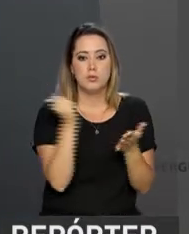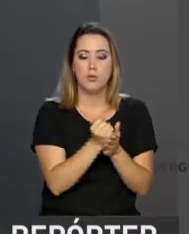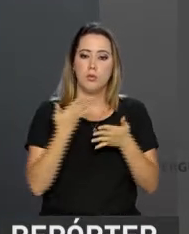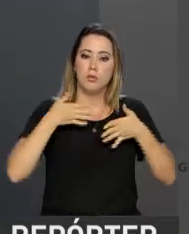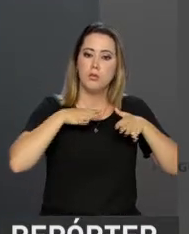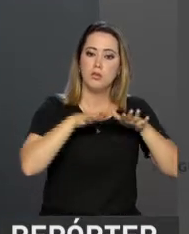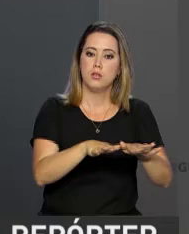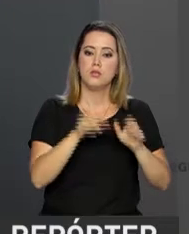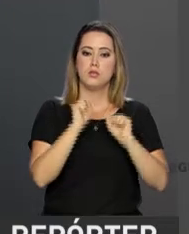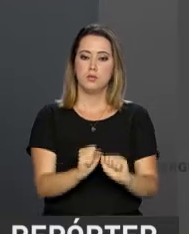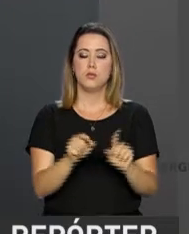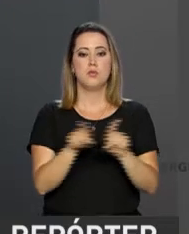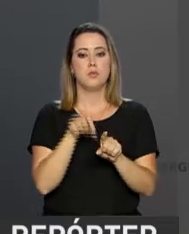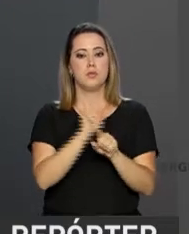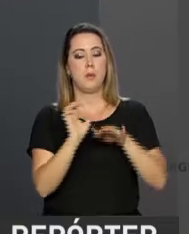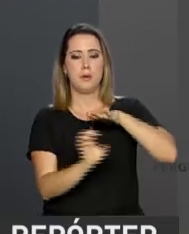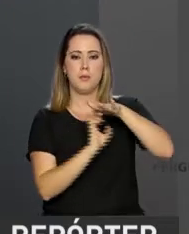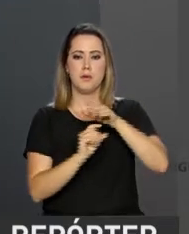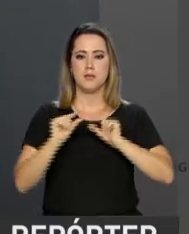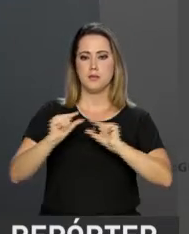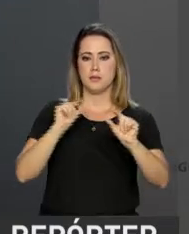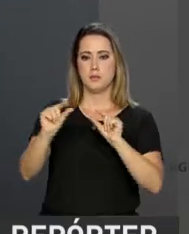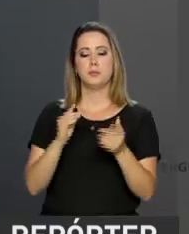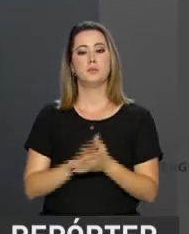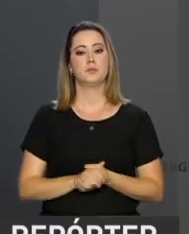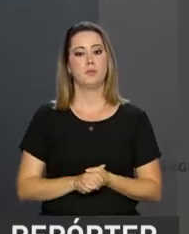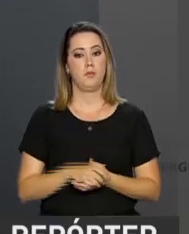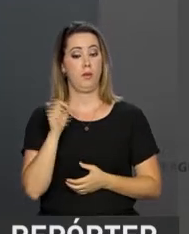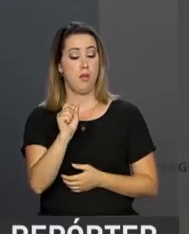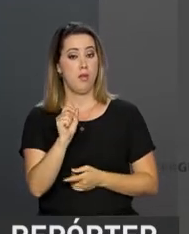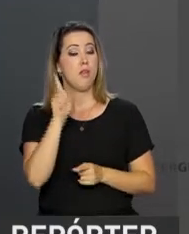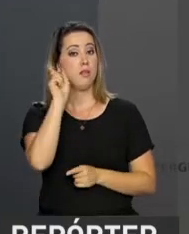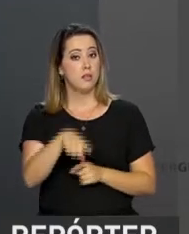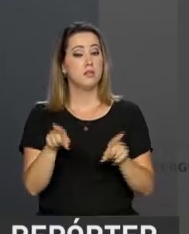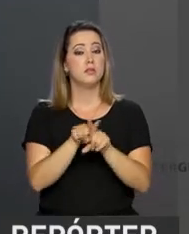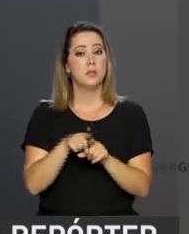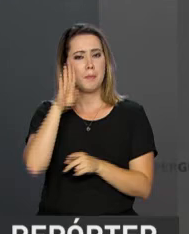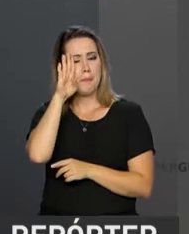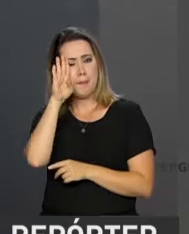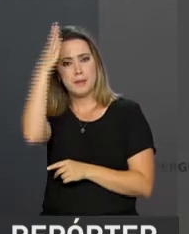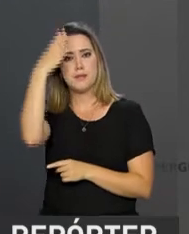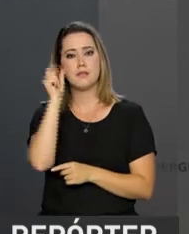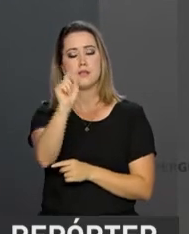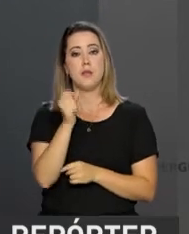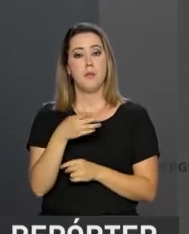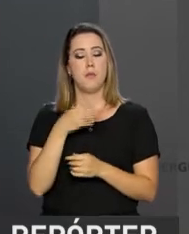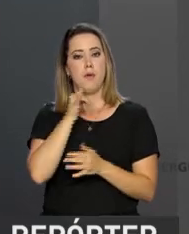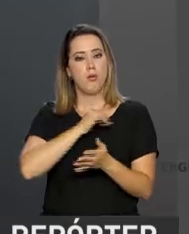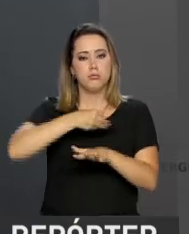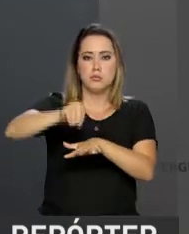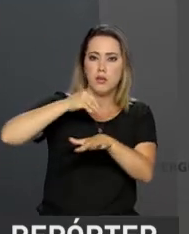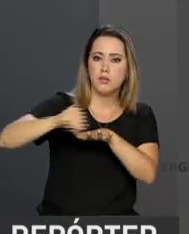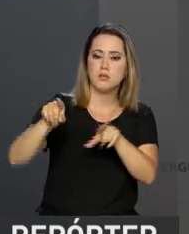atividades permitidas para o microempreendedor individual a ferramenta é a principal fonte de informação e